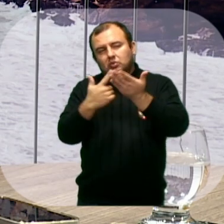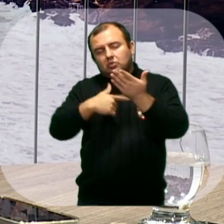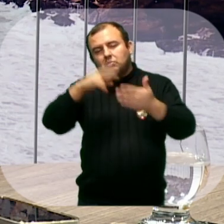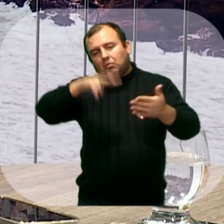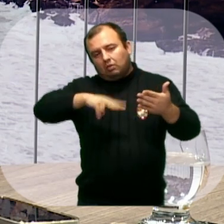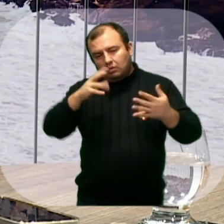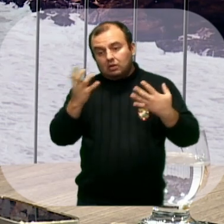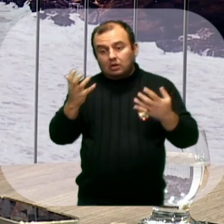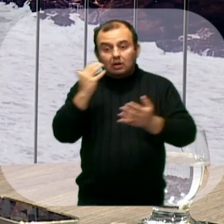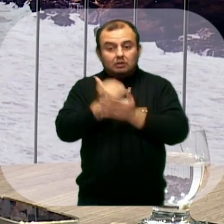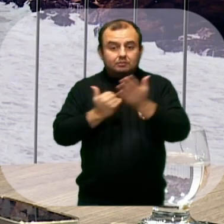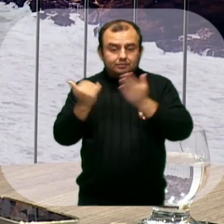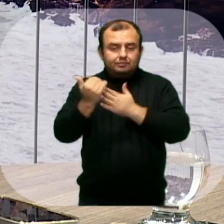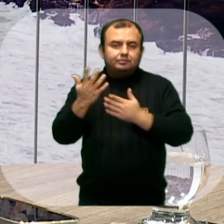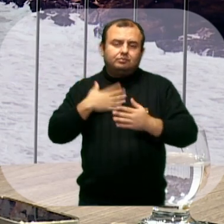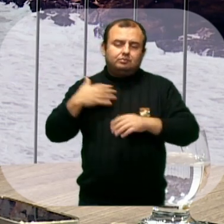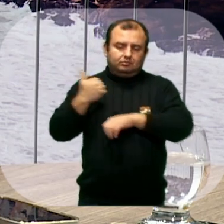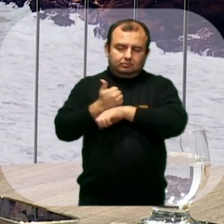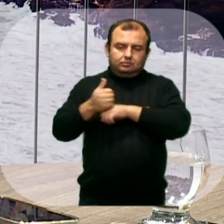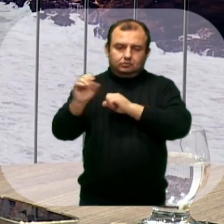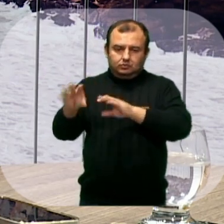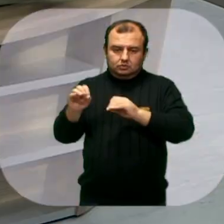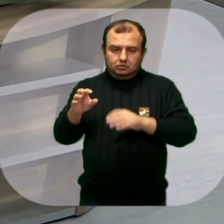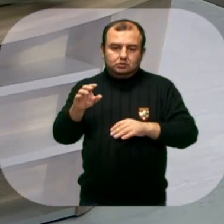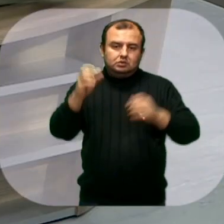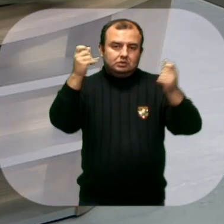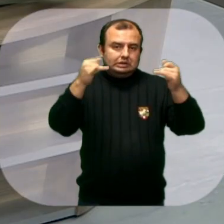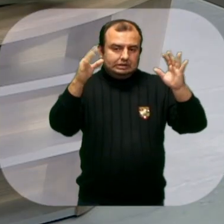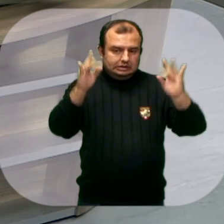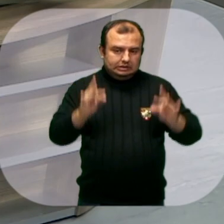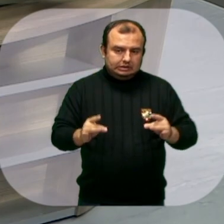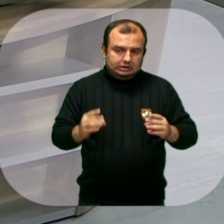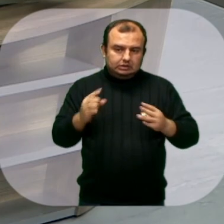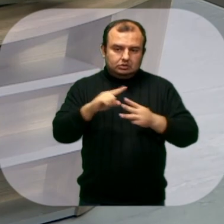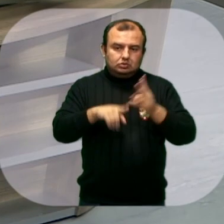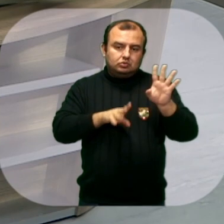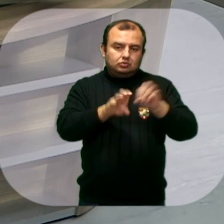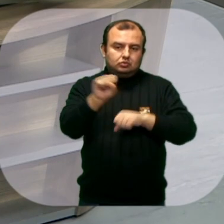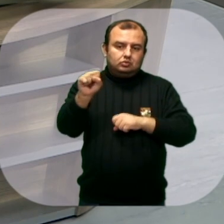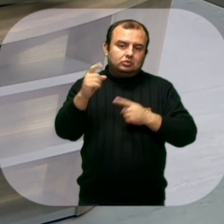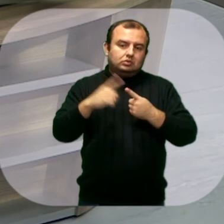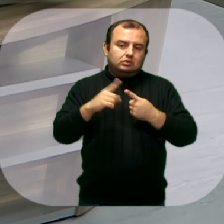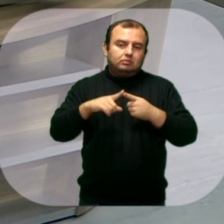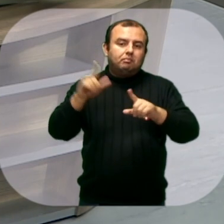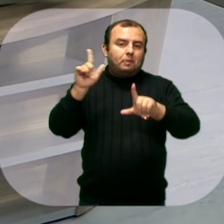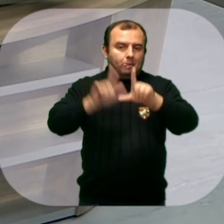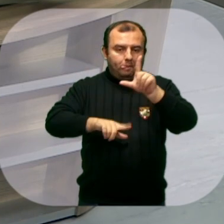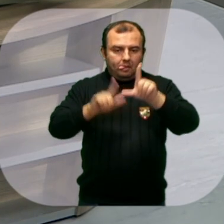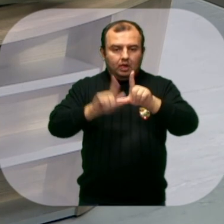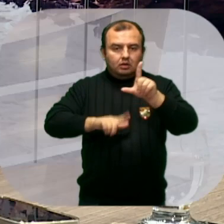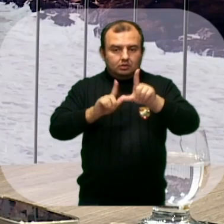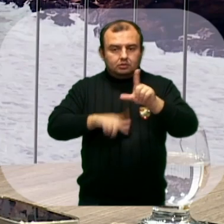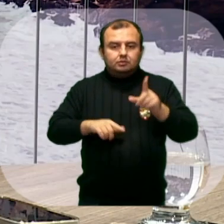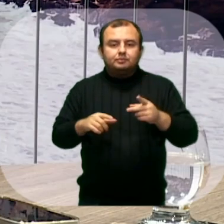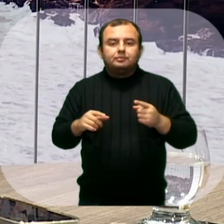você falou sendo educadora. Aí eu vou te contar um detalhe, eu tenho 3 graduações, mas a primeira foi letras,